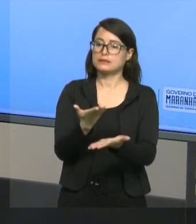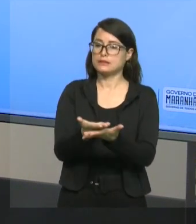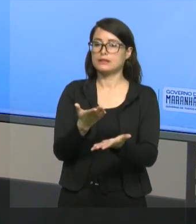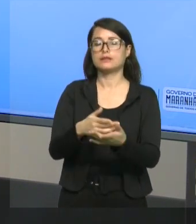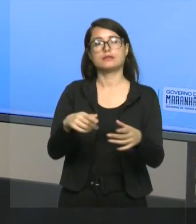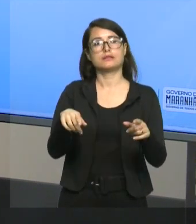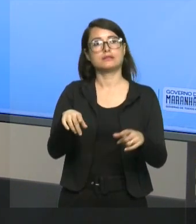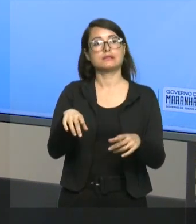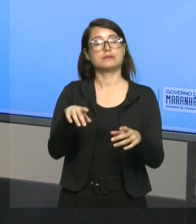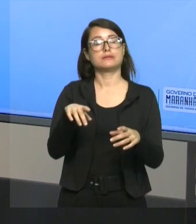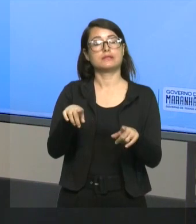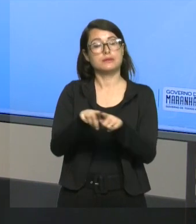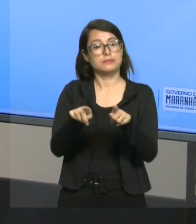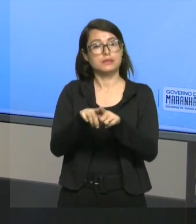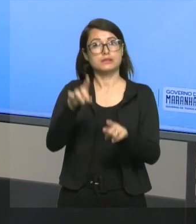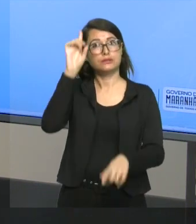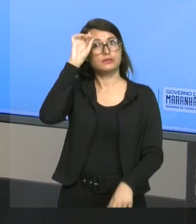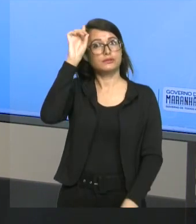dia a dia.